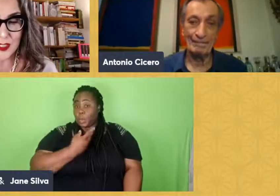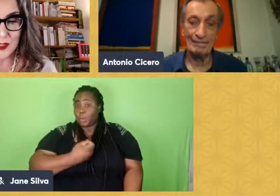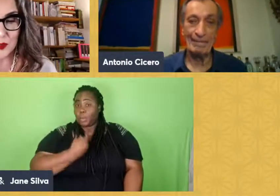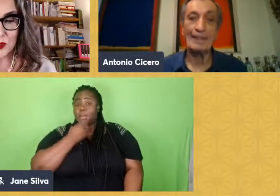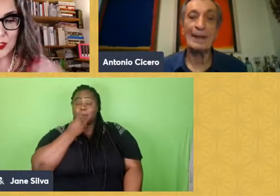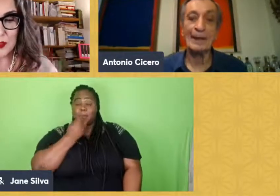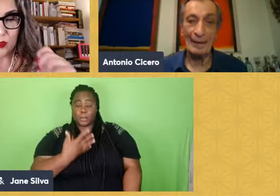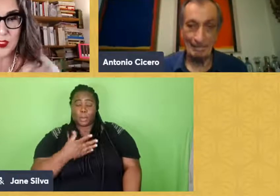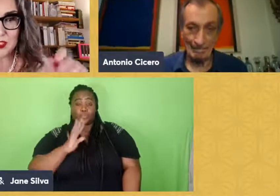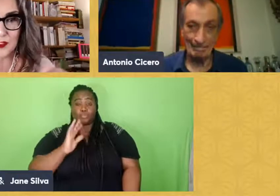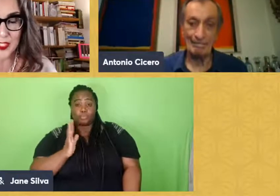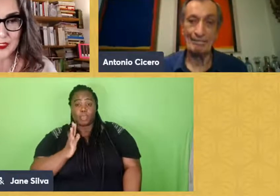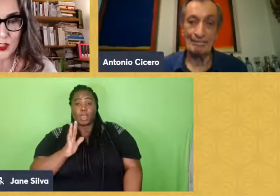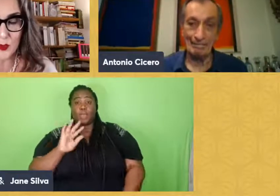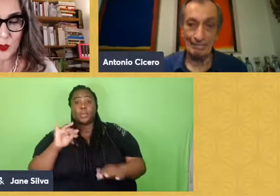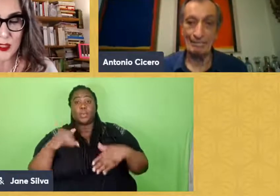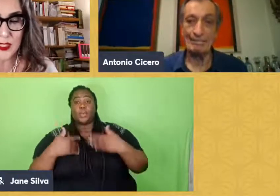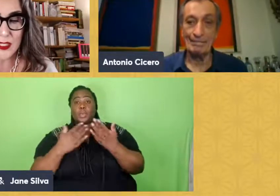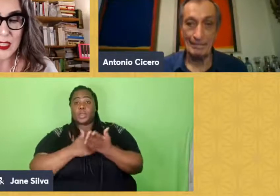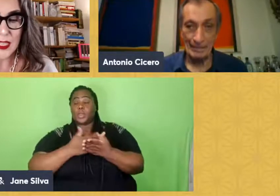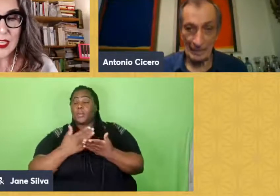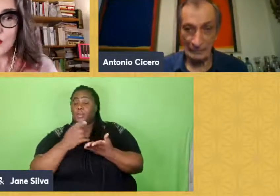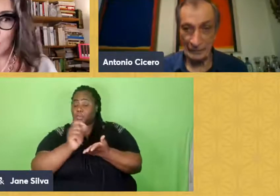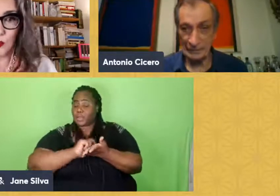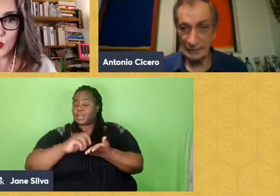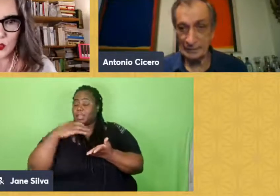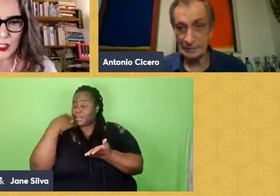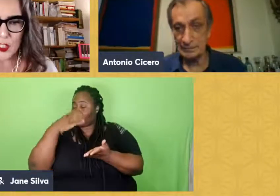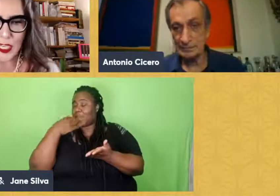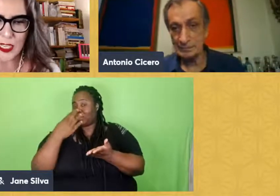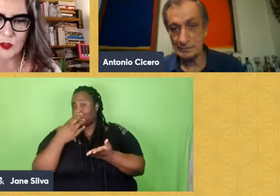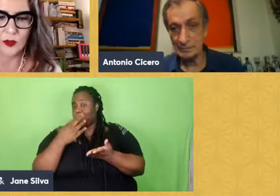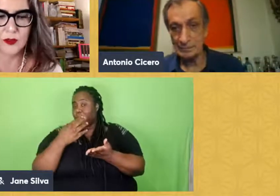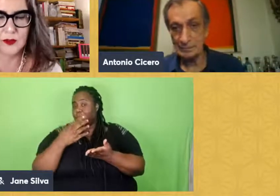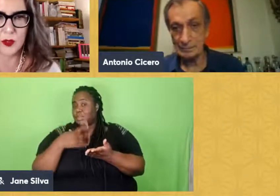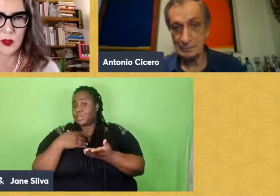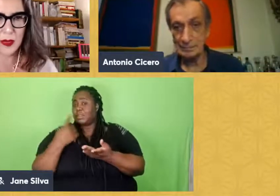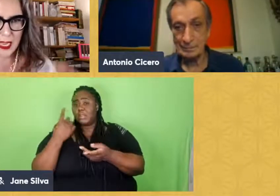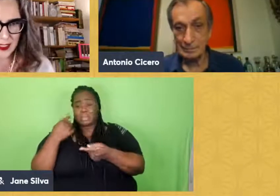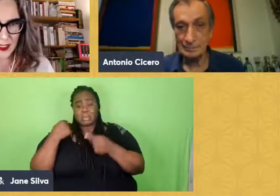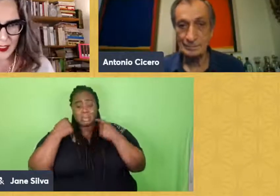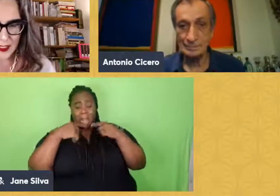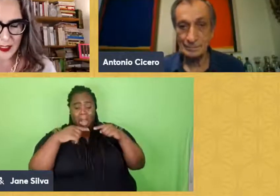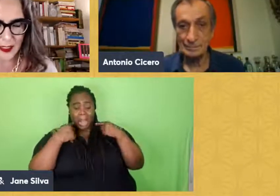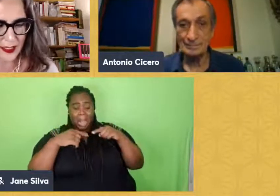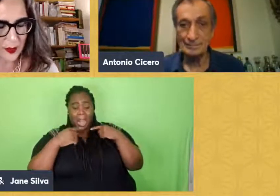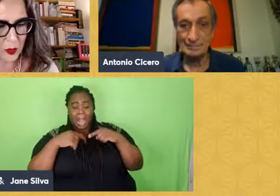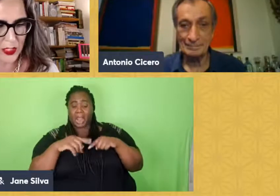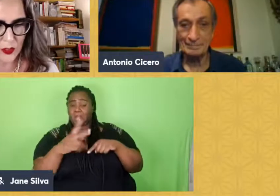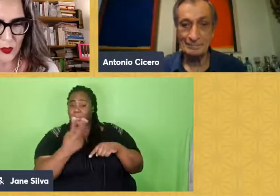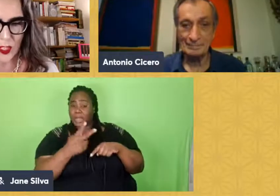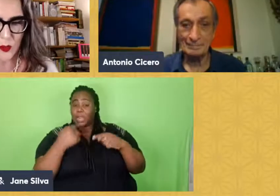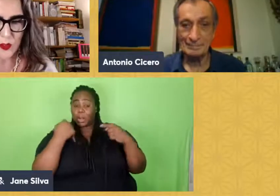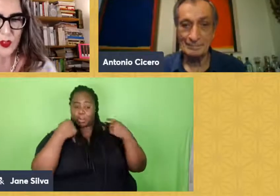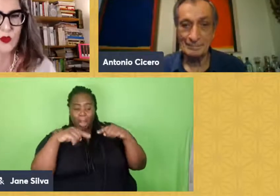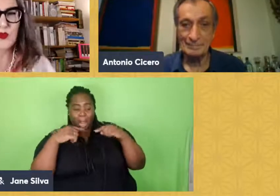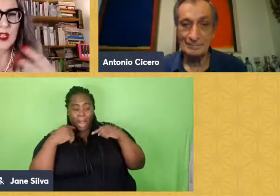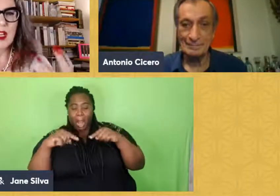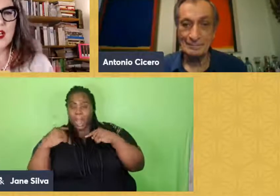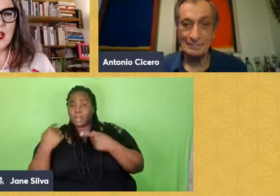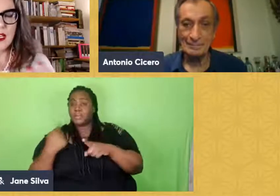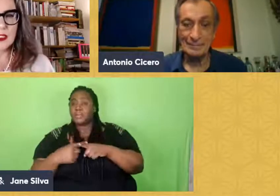né, Cícero, quando ele passou a escrever letras de música, e foi muito criticado pelos pares dele por isso, né? Como se